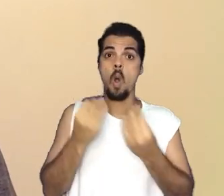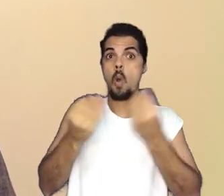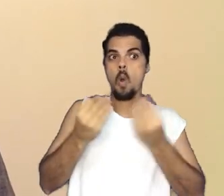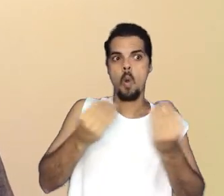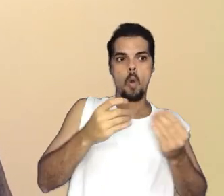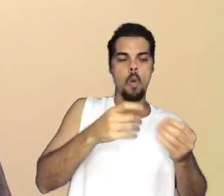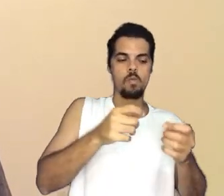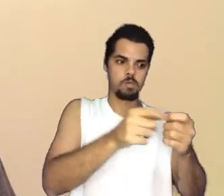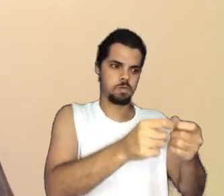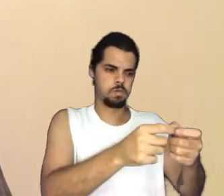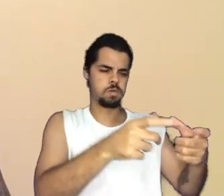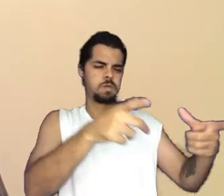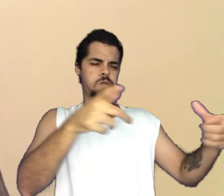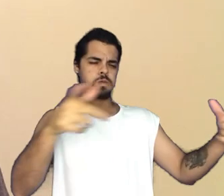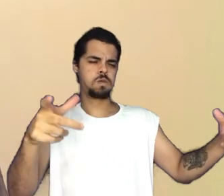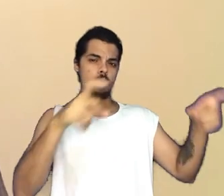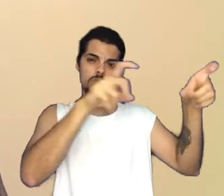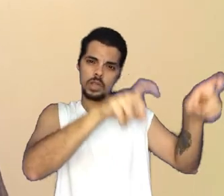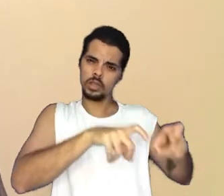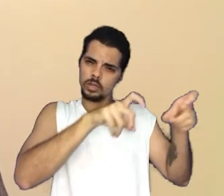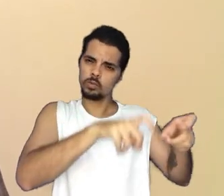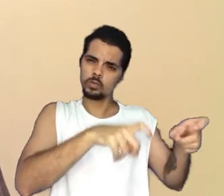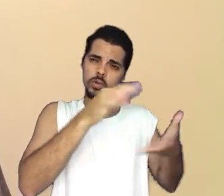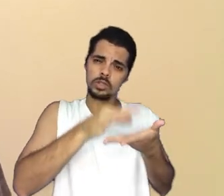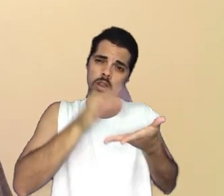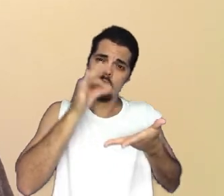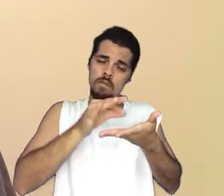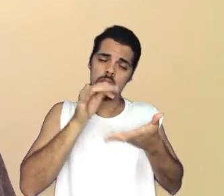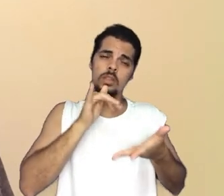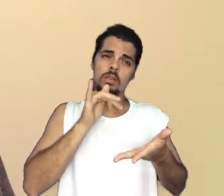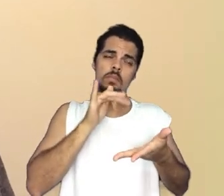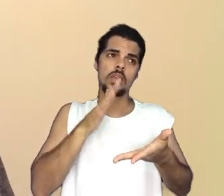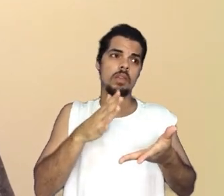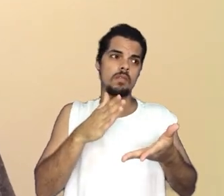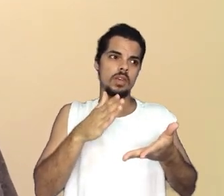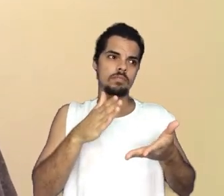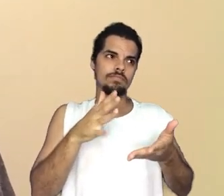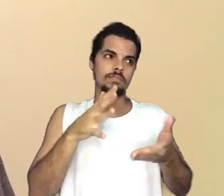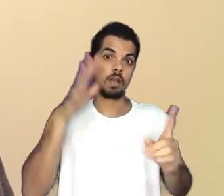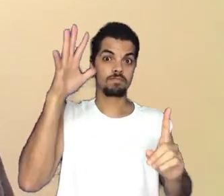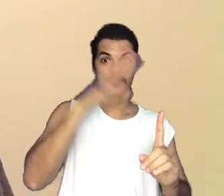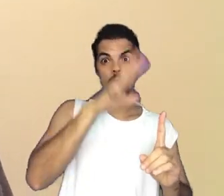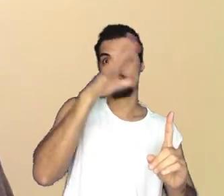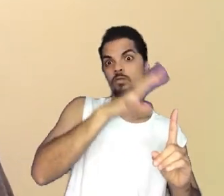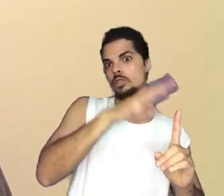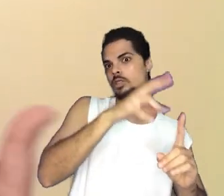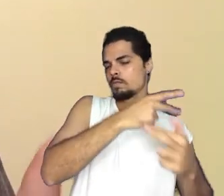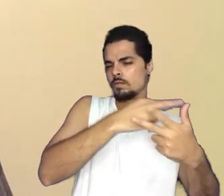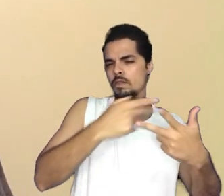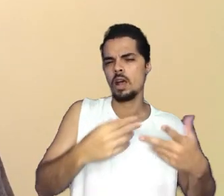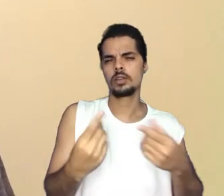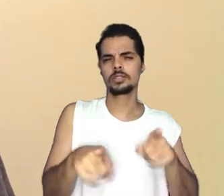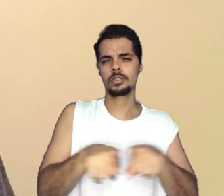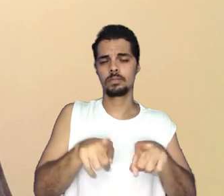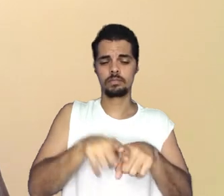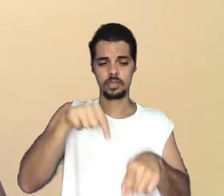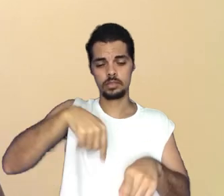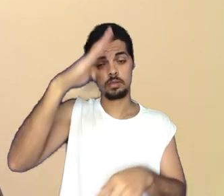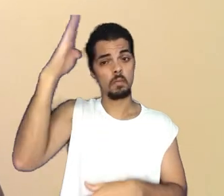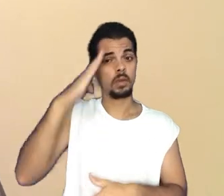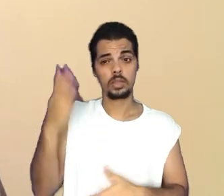com essa produção de café impossibilitaram a efetivação desses tratados. Então, assim, é um texto bem